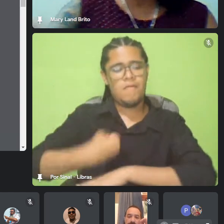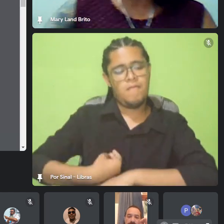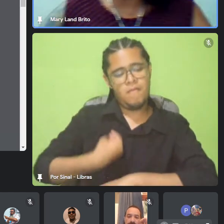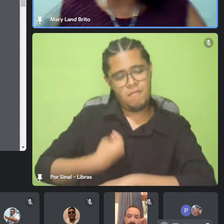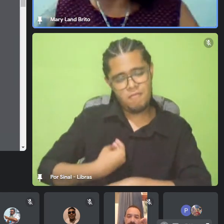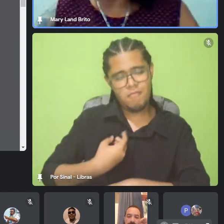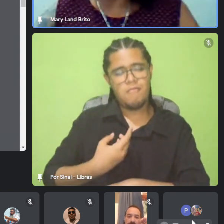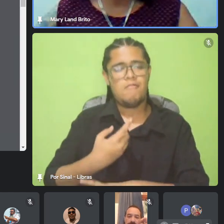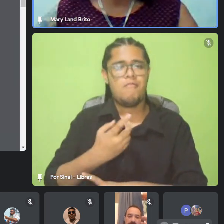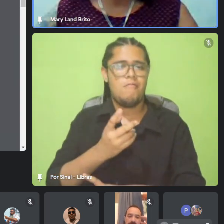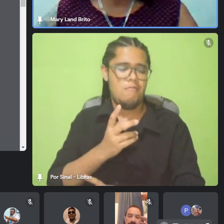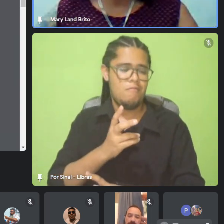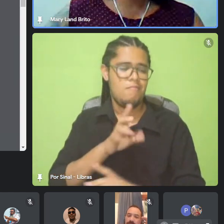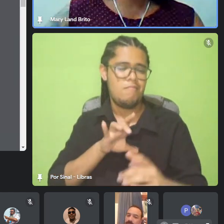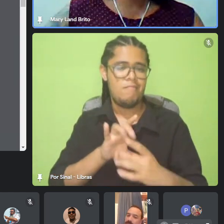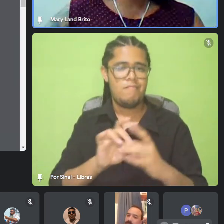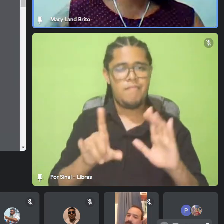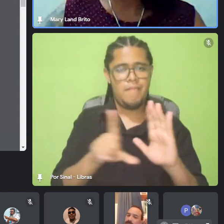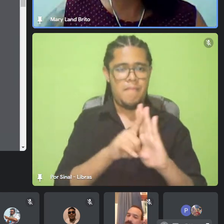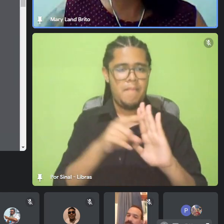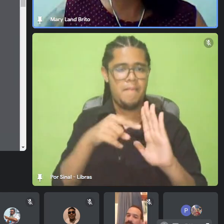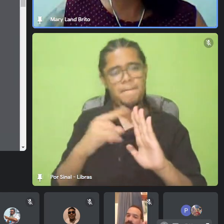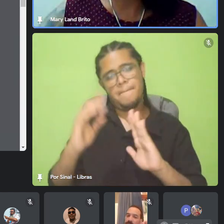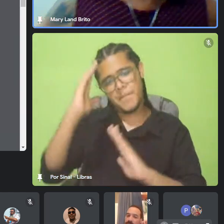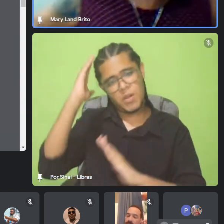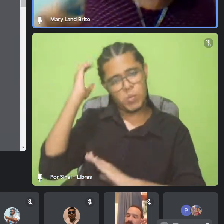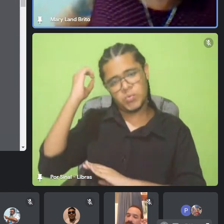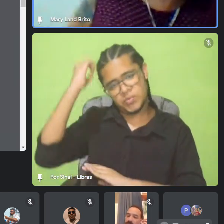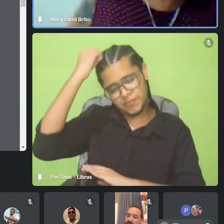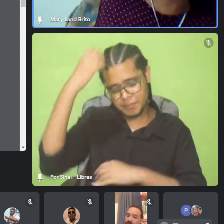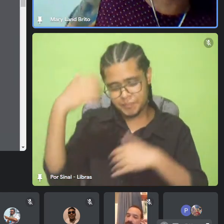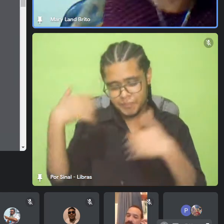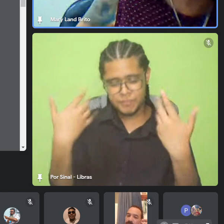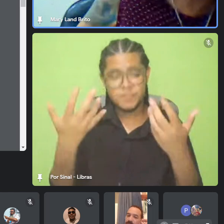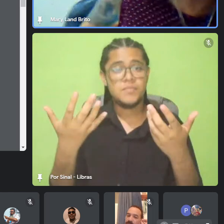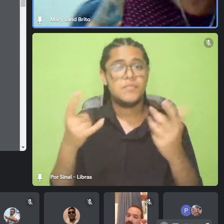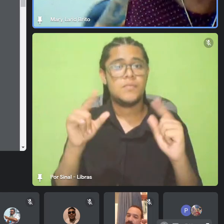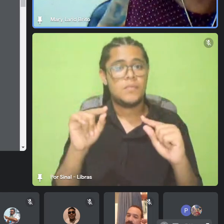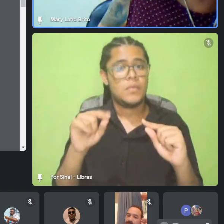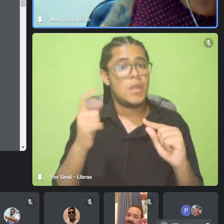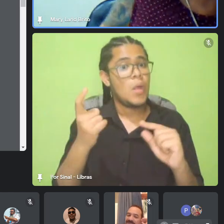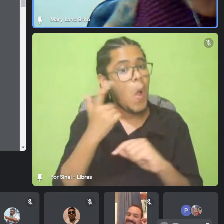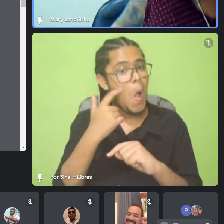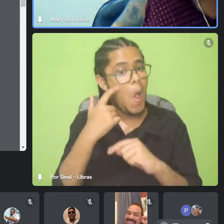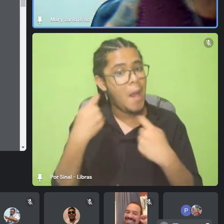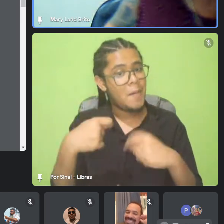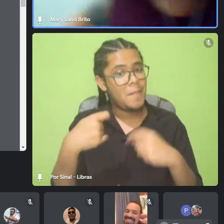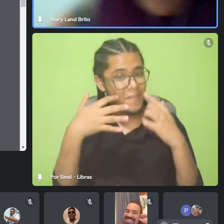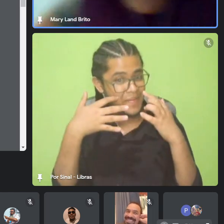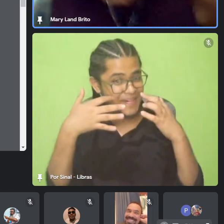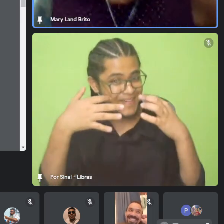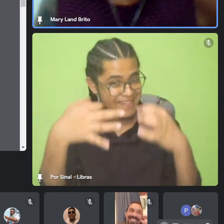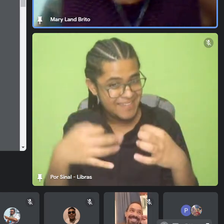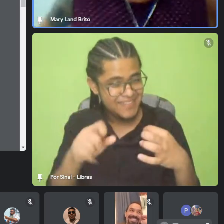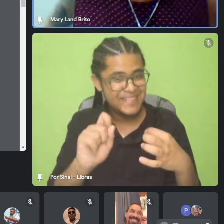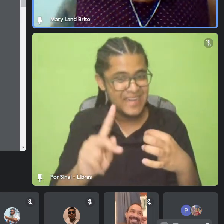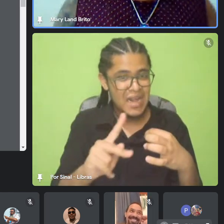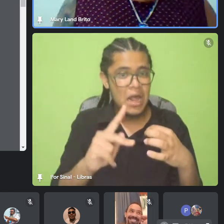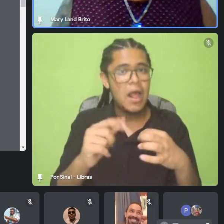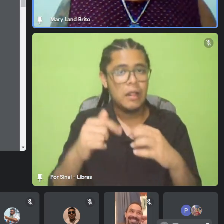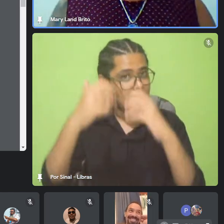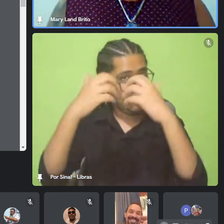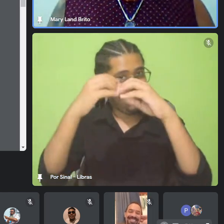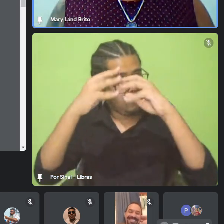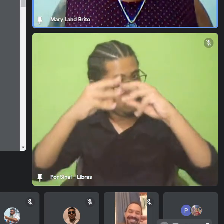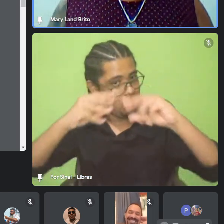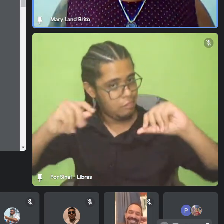Arrasou, pois vamos conversar, dar alguns exemplos sobre isso e deixem juízo, não torrem tudo não, para poder fazer a lei. Calma aí, vamos deixar alguma coisa